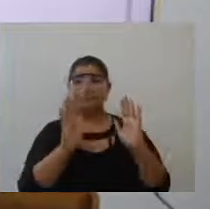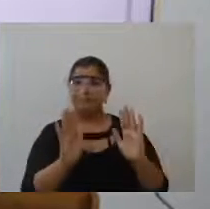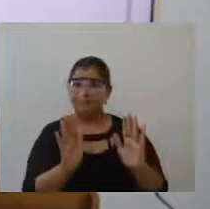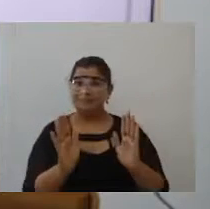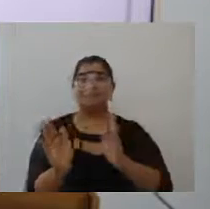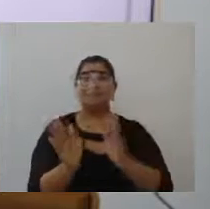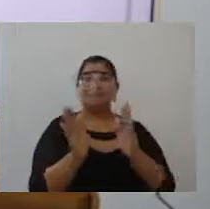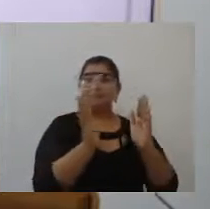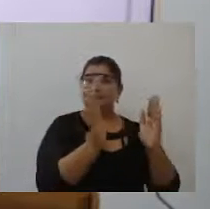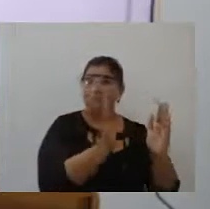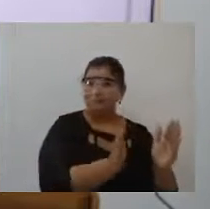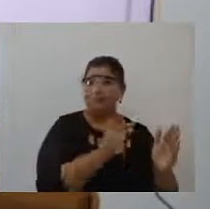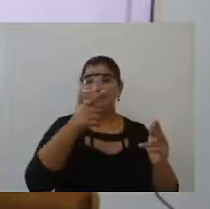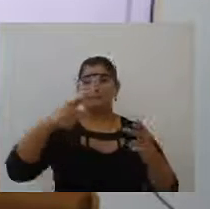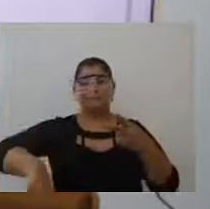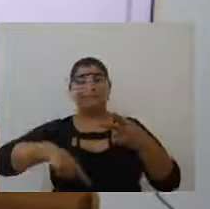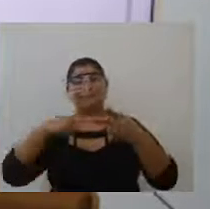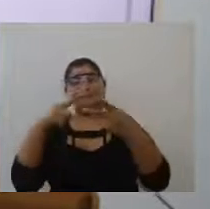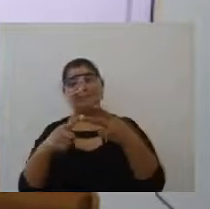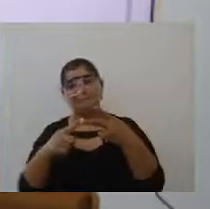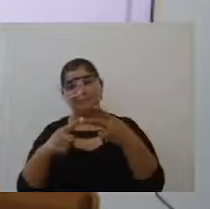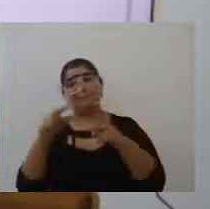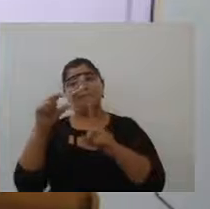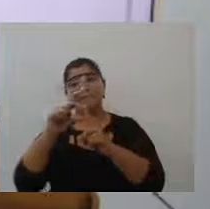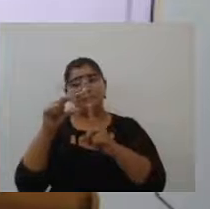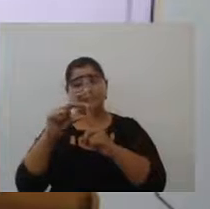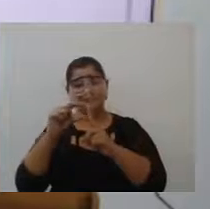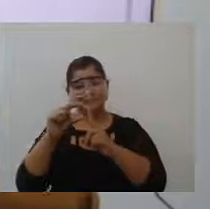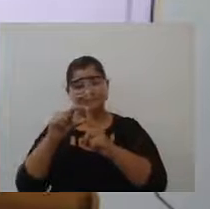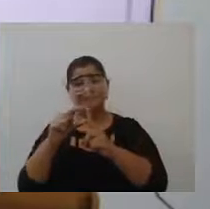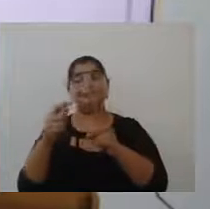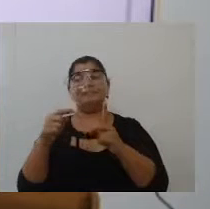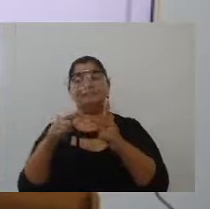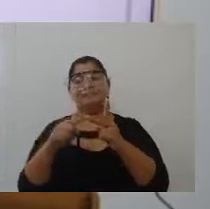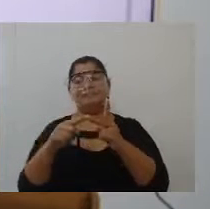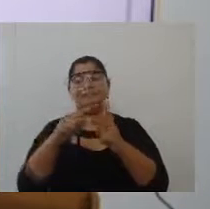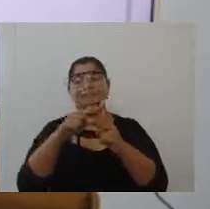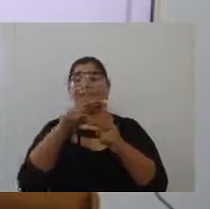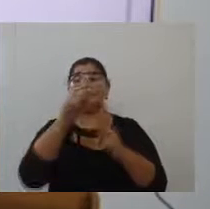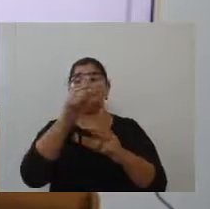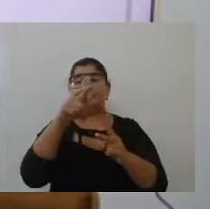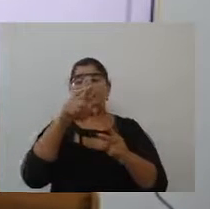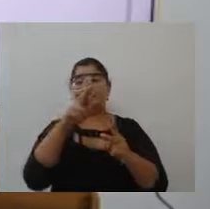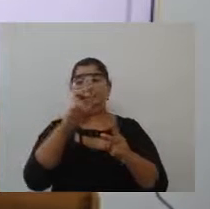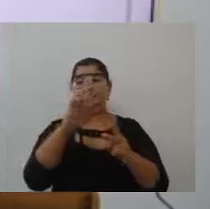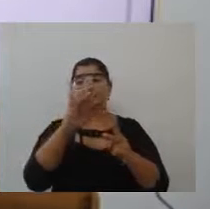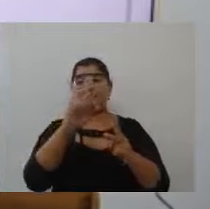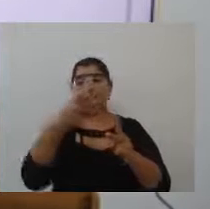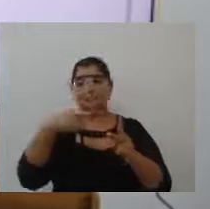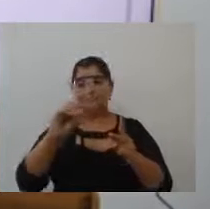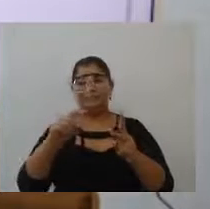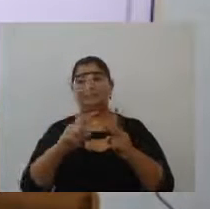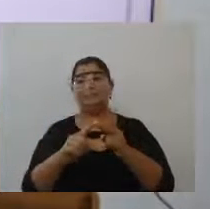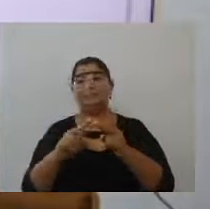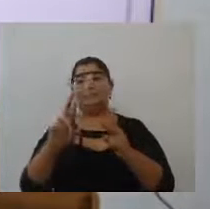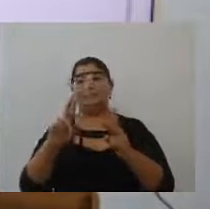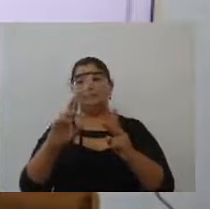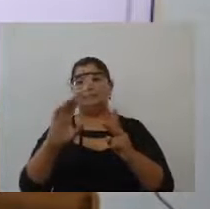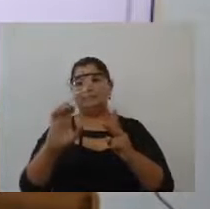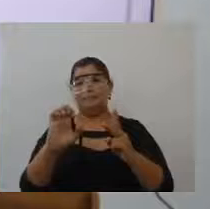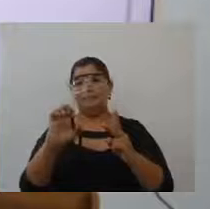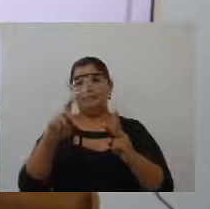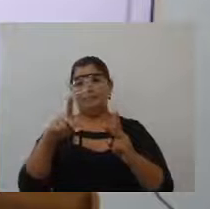apreciação, mas são duas palavras que constam no nosso assunto. Apreciação e réplica. Muito